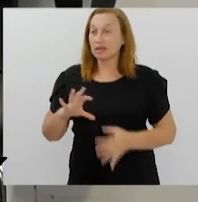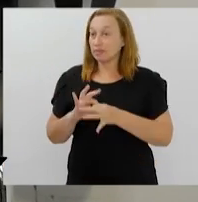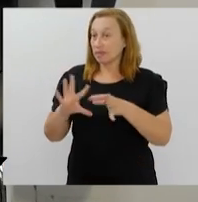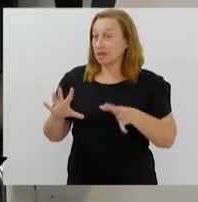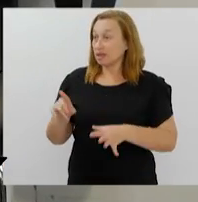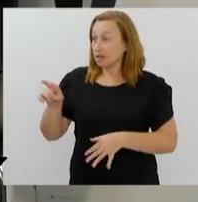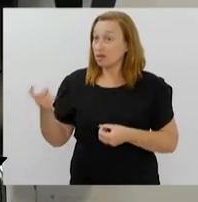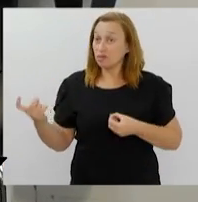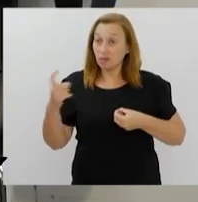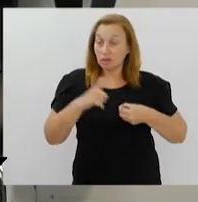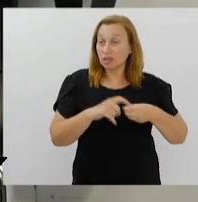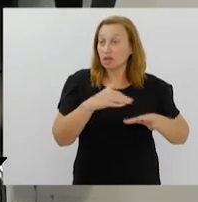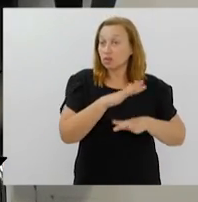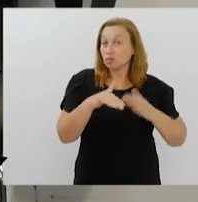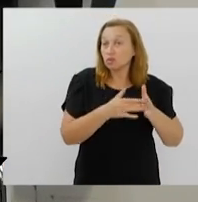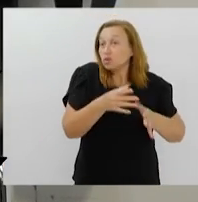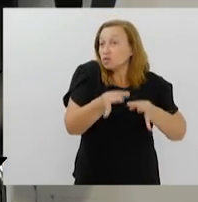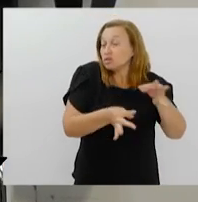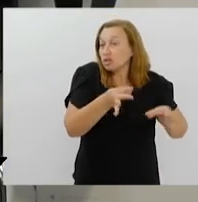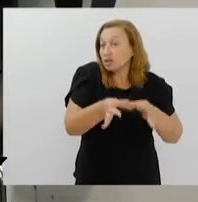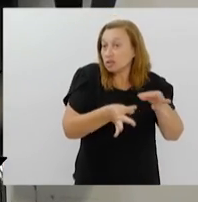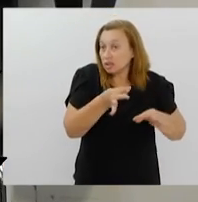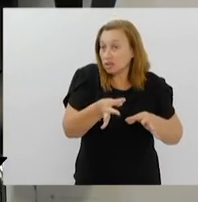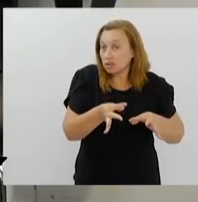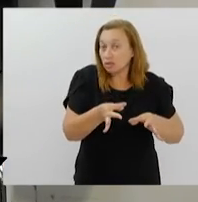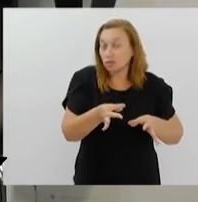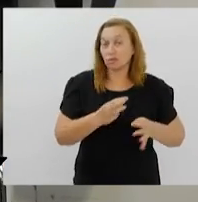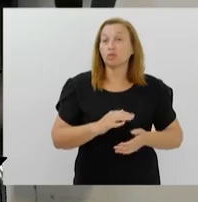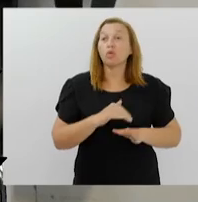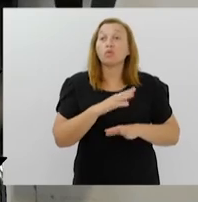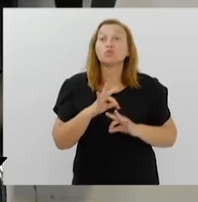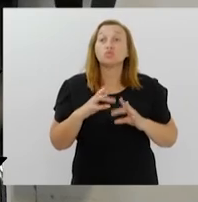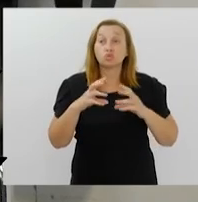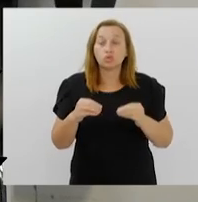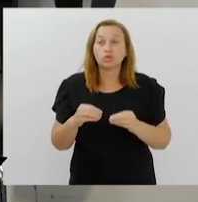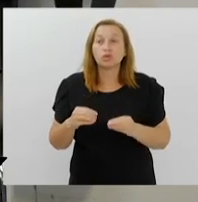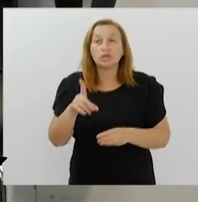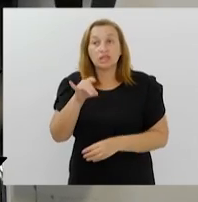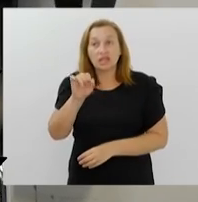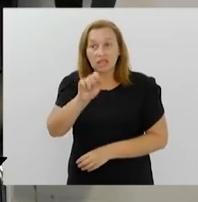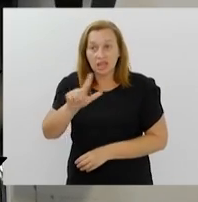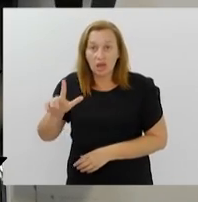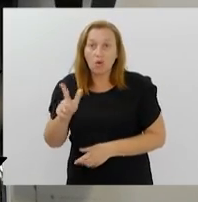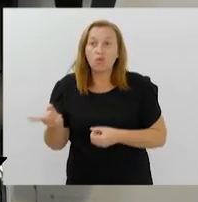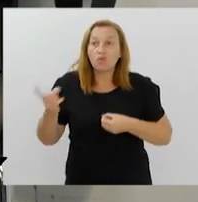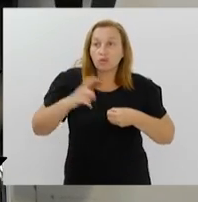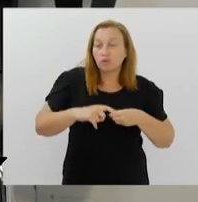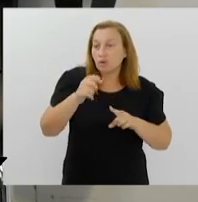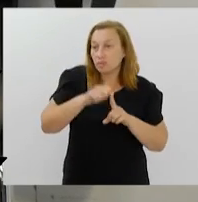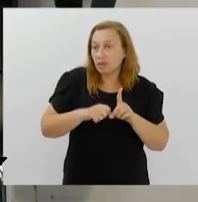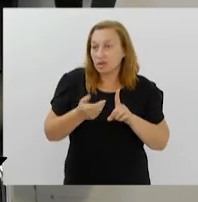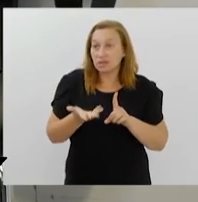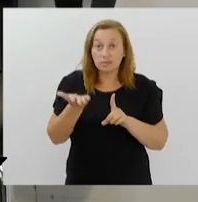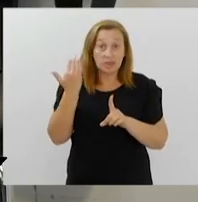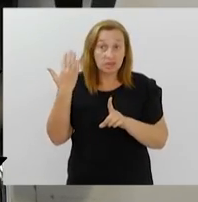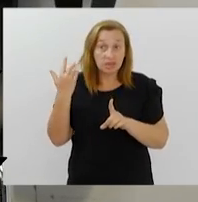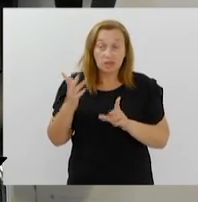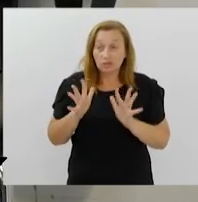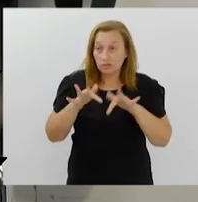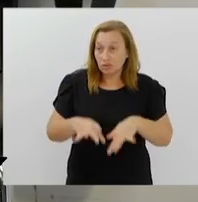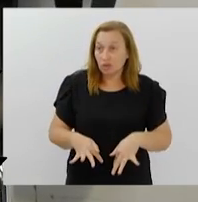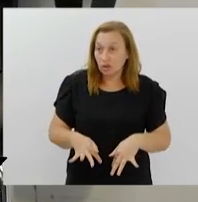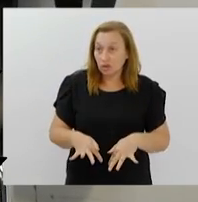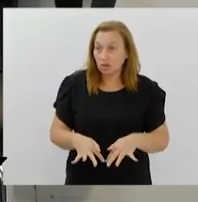ele retornar com todos os tratamentos com as grades completas o Daniel voltou e mês passado no final do mês passado eu recebi um